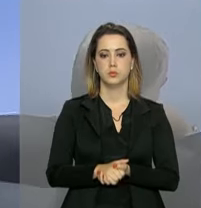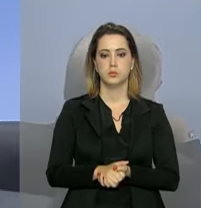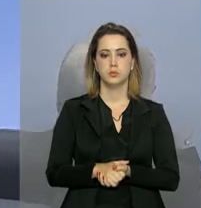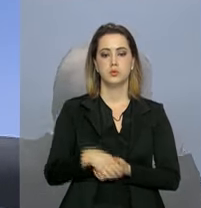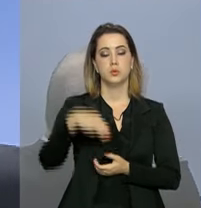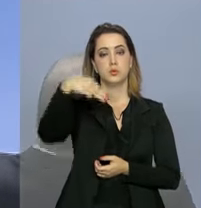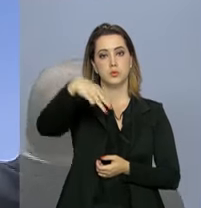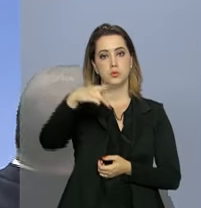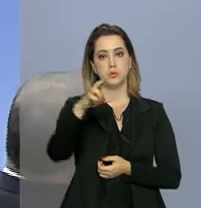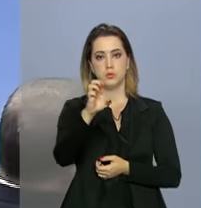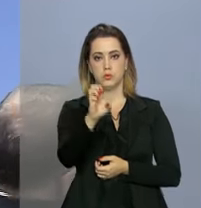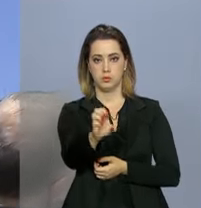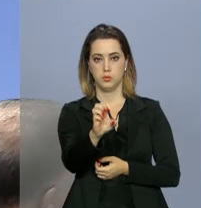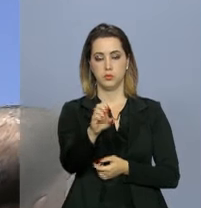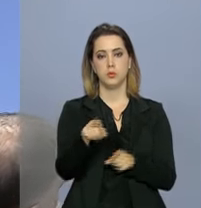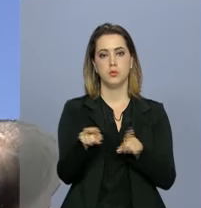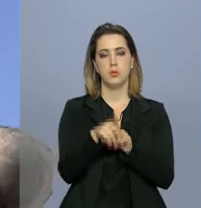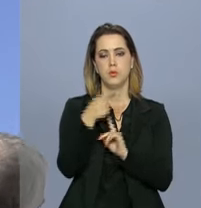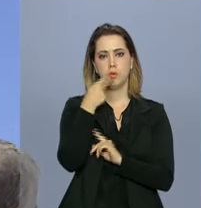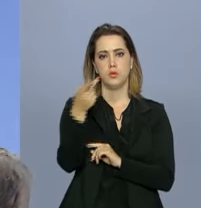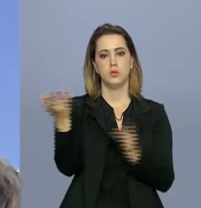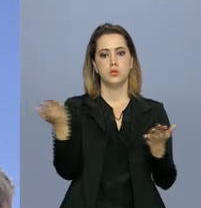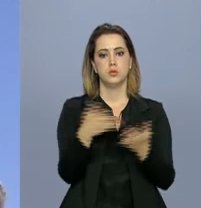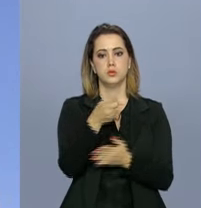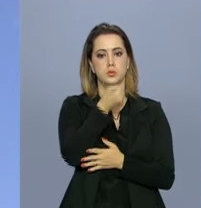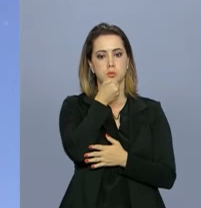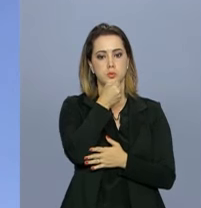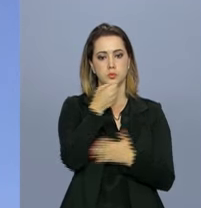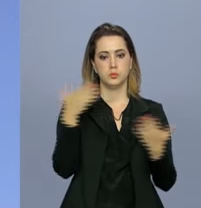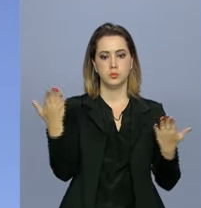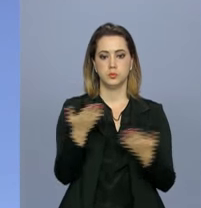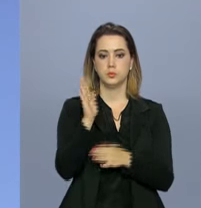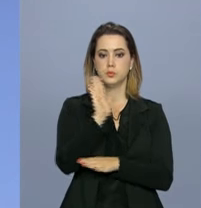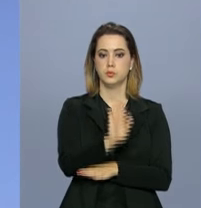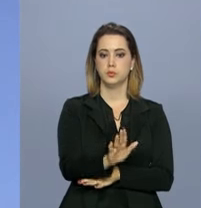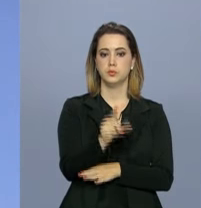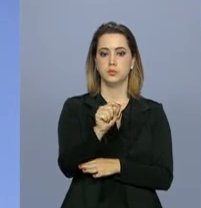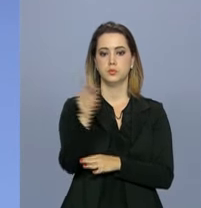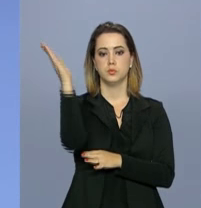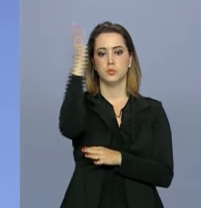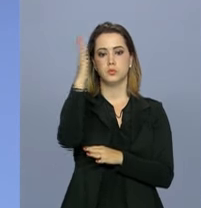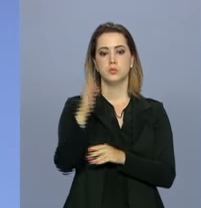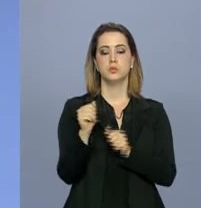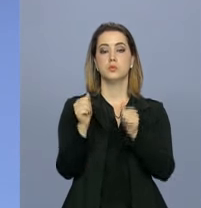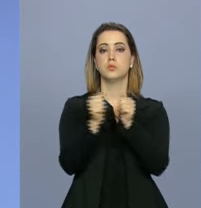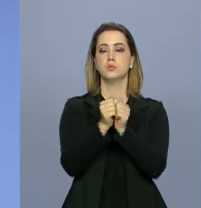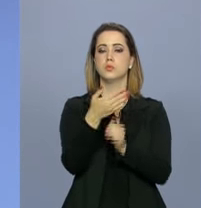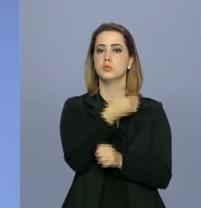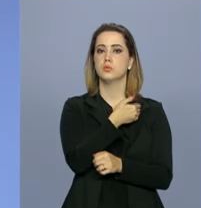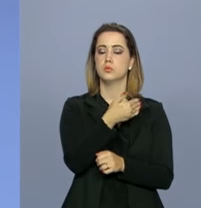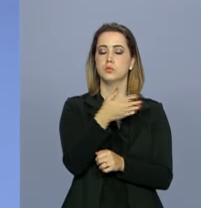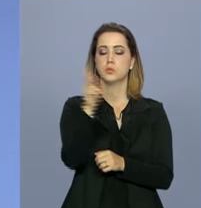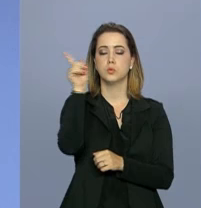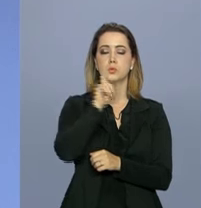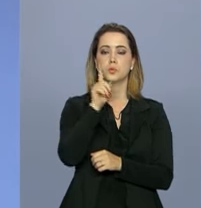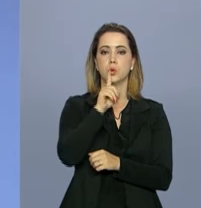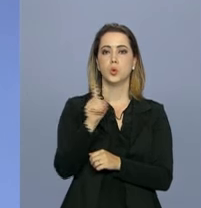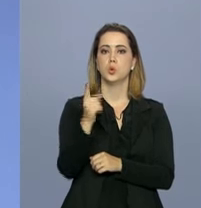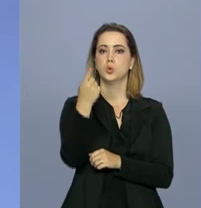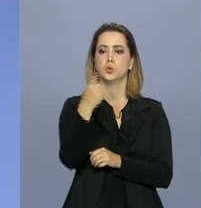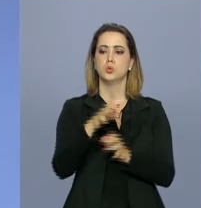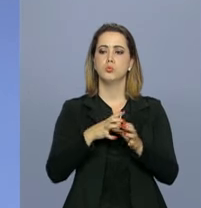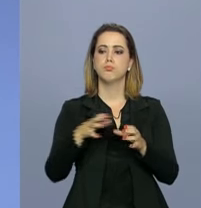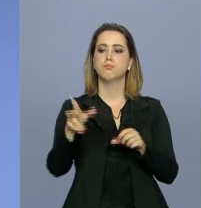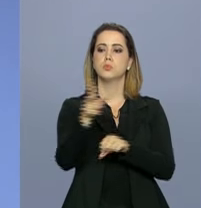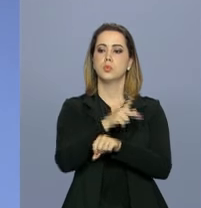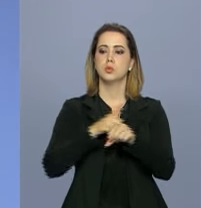Relações Exteriores, José Serra, falou com a imprensa esta tarde. Ele disse que Brasil e Estados Unidos são duas grandes democracias